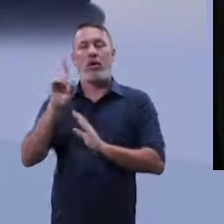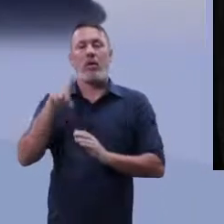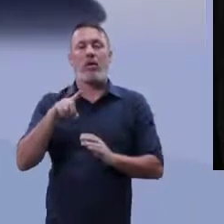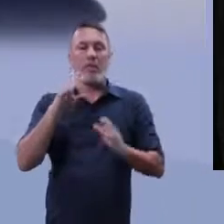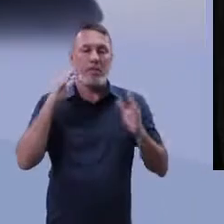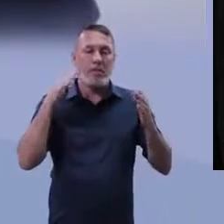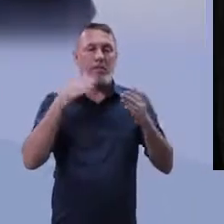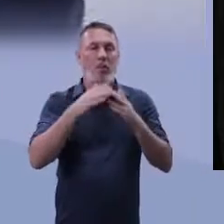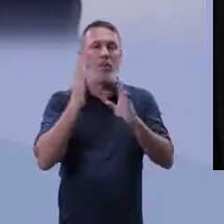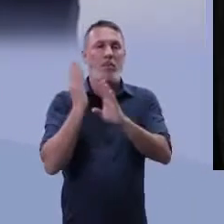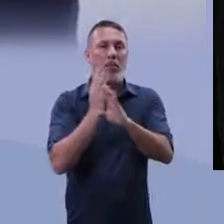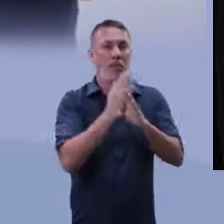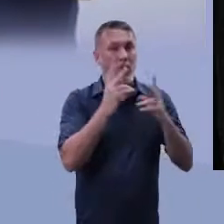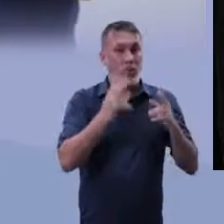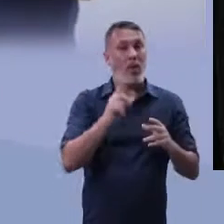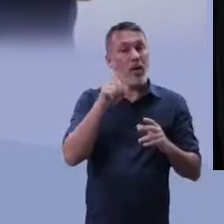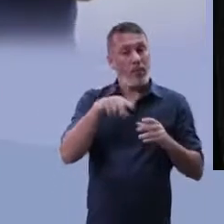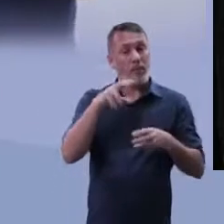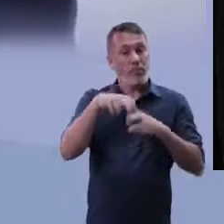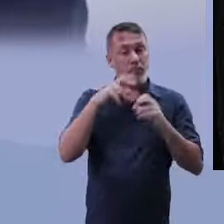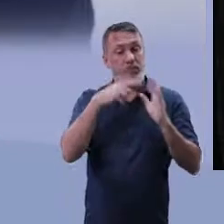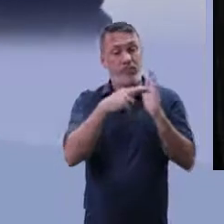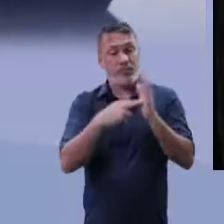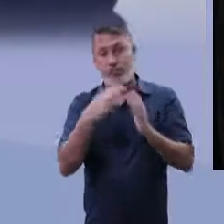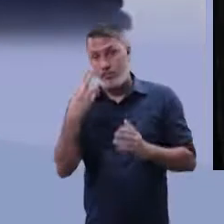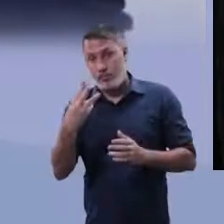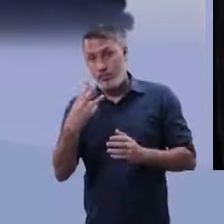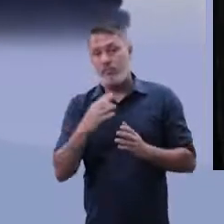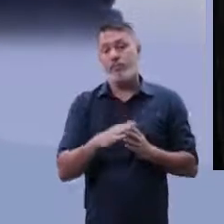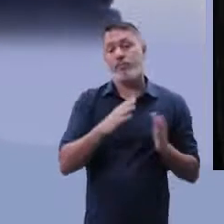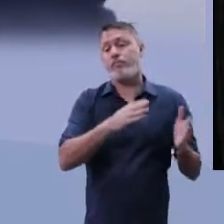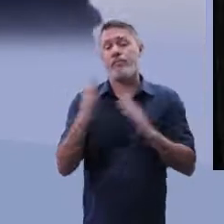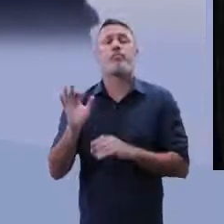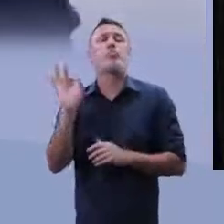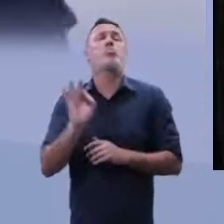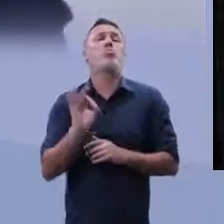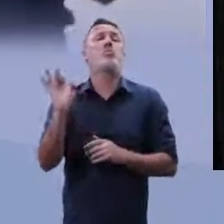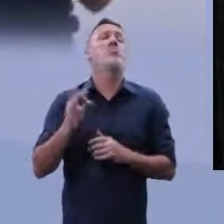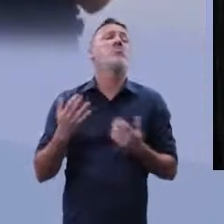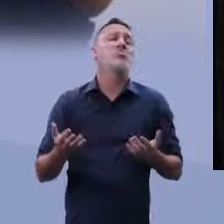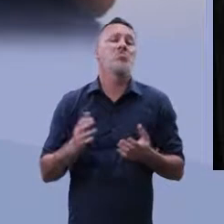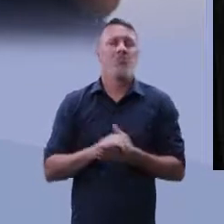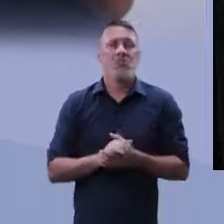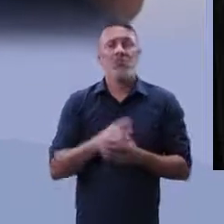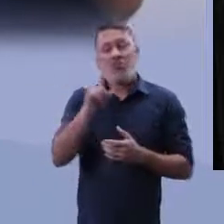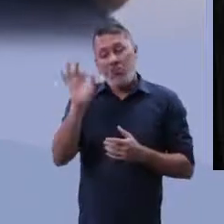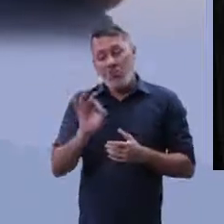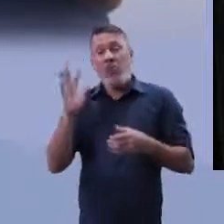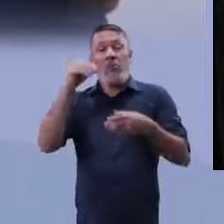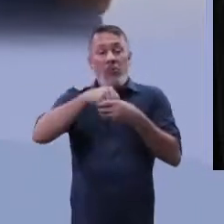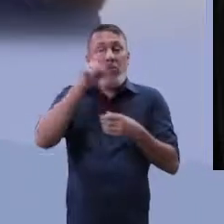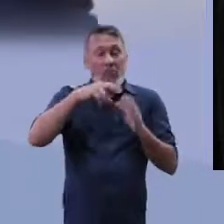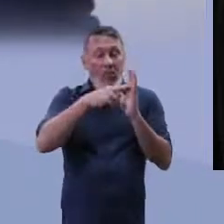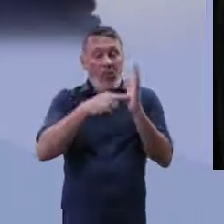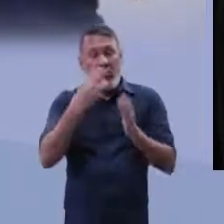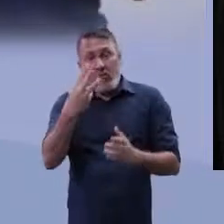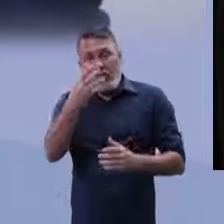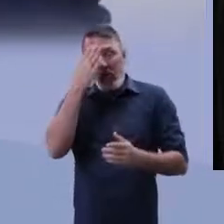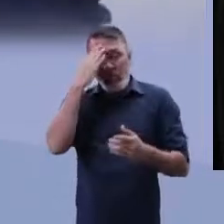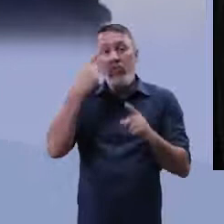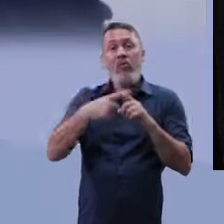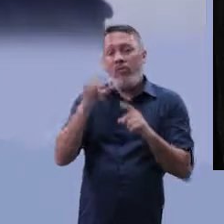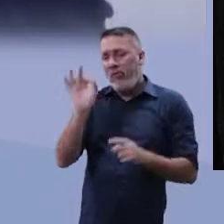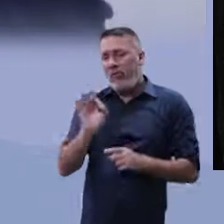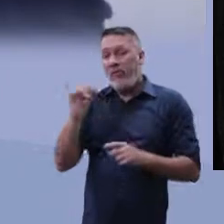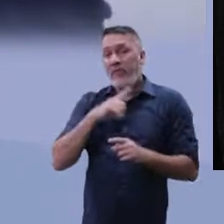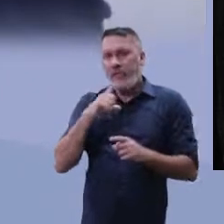é proporcional. Então, a regra de 3 ela vem da proporção. E a porcentagem? A porcentagem vem da regra